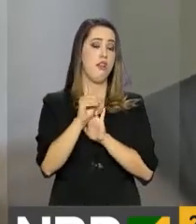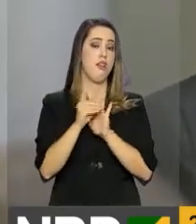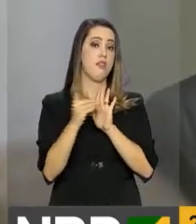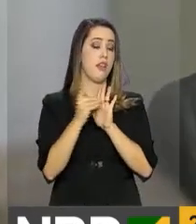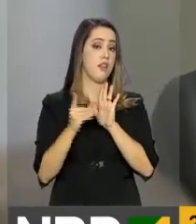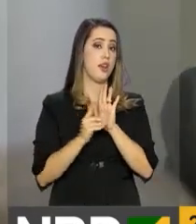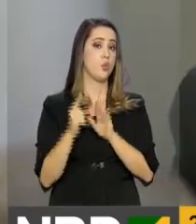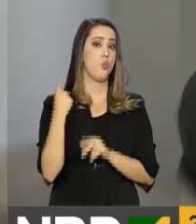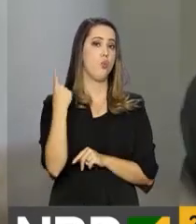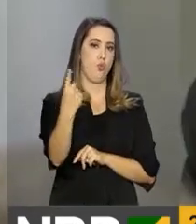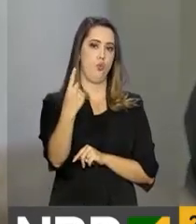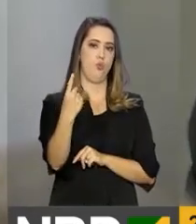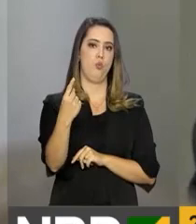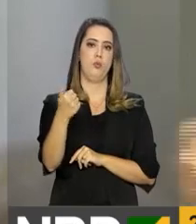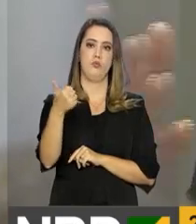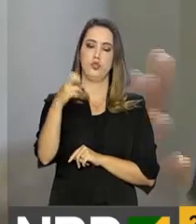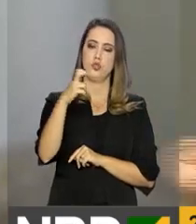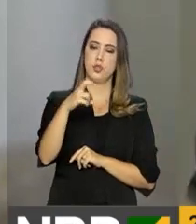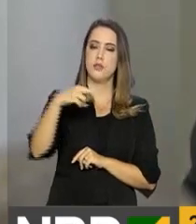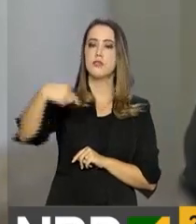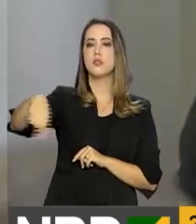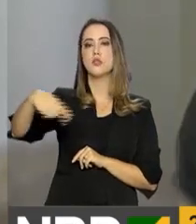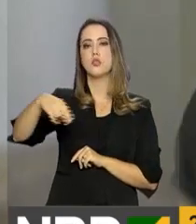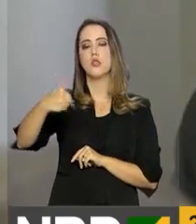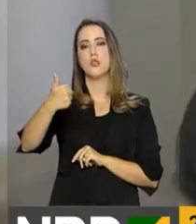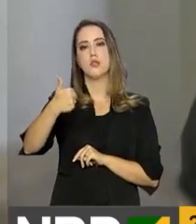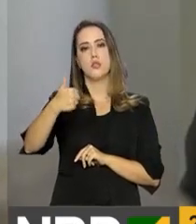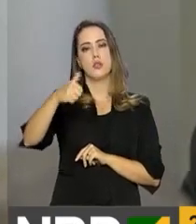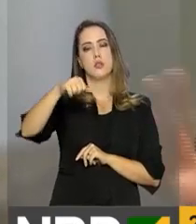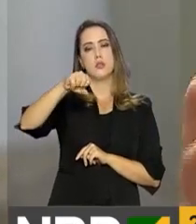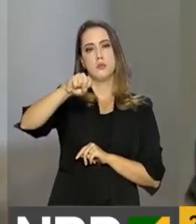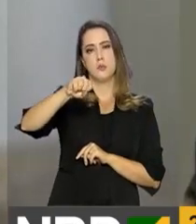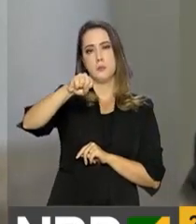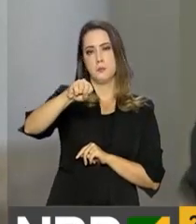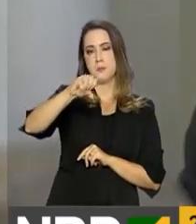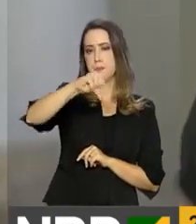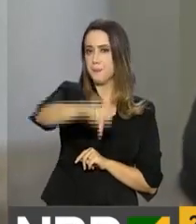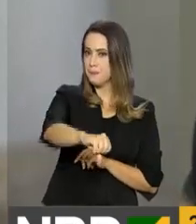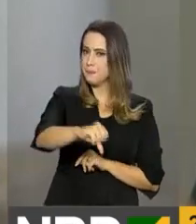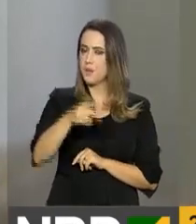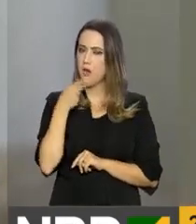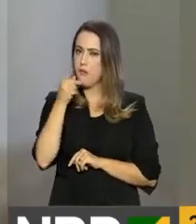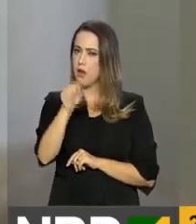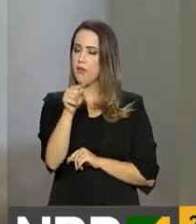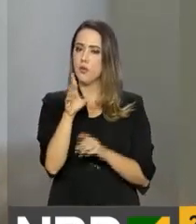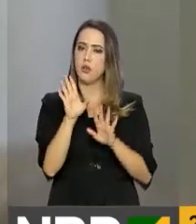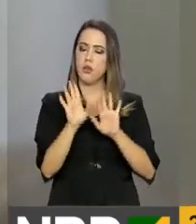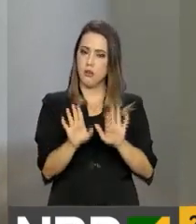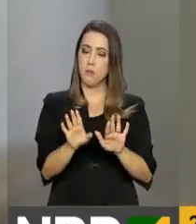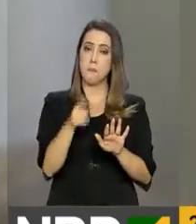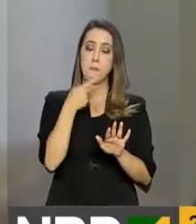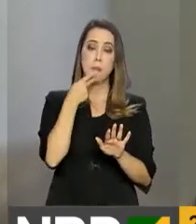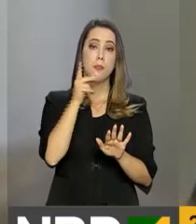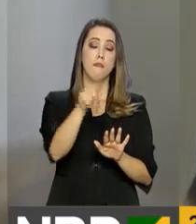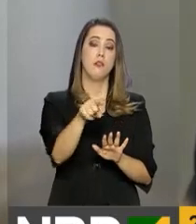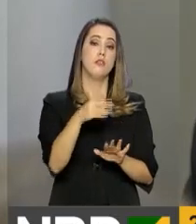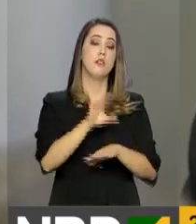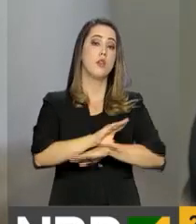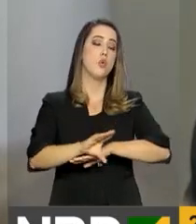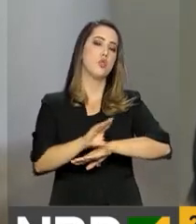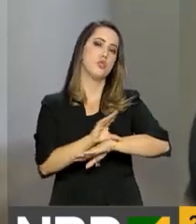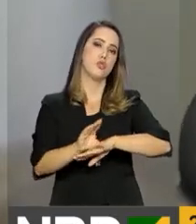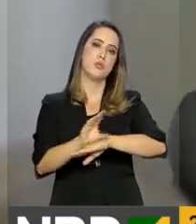de 89. E depois produzimos a Constituição de 91, que nos seus dizeres era uma